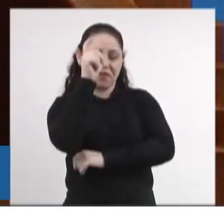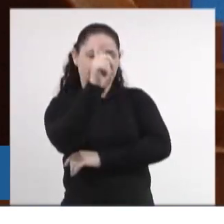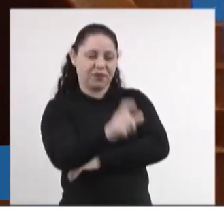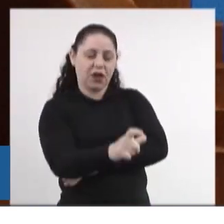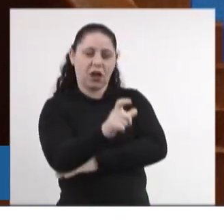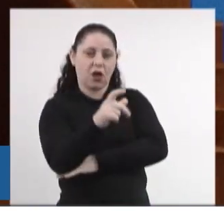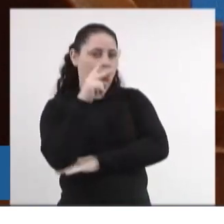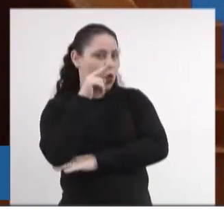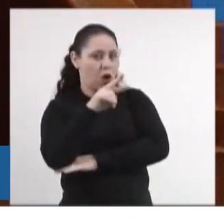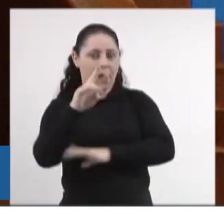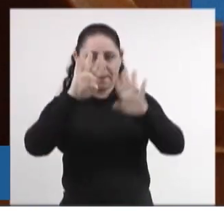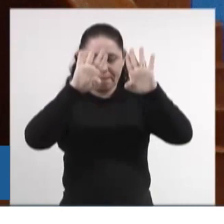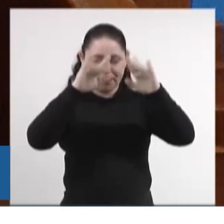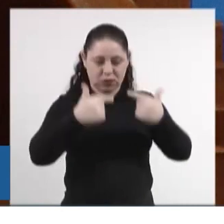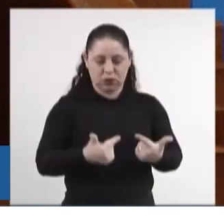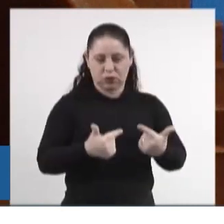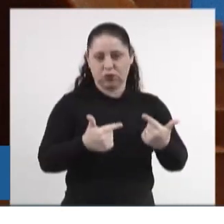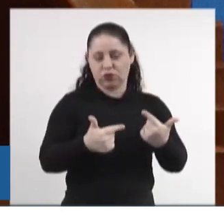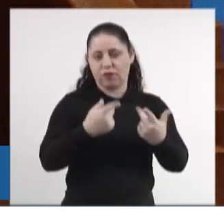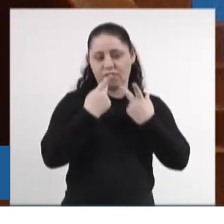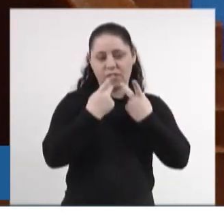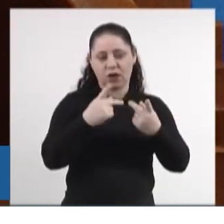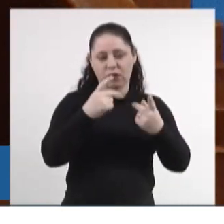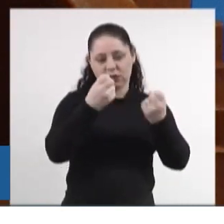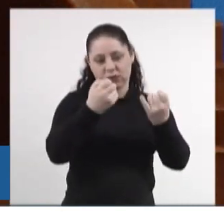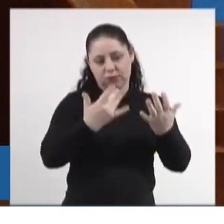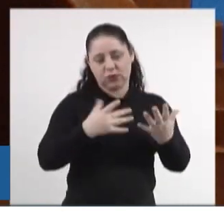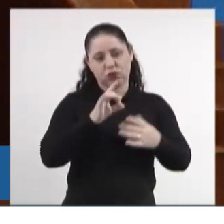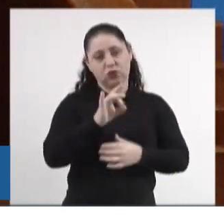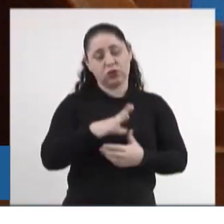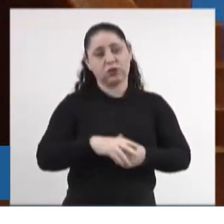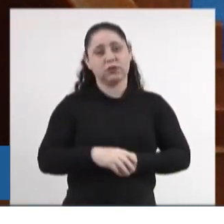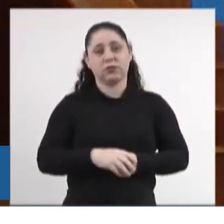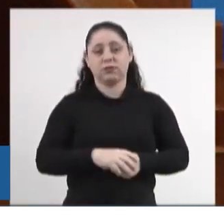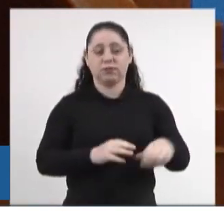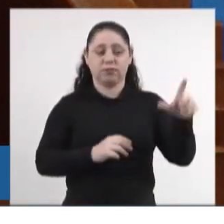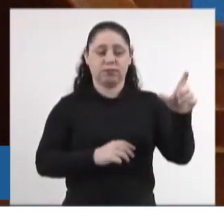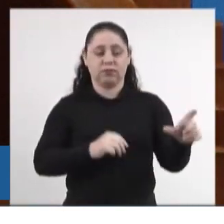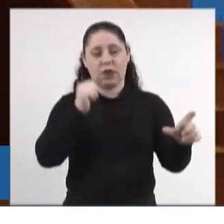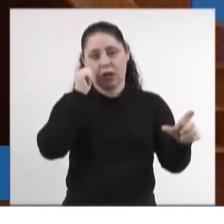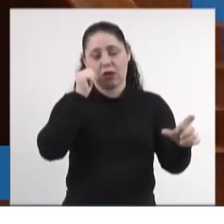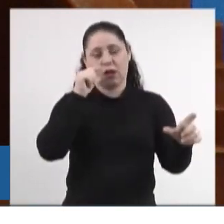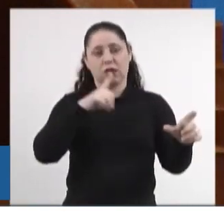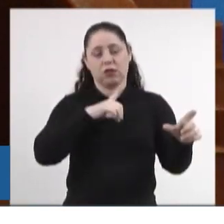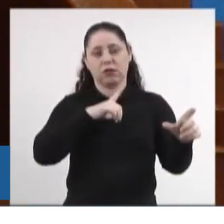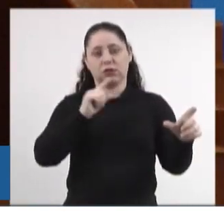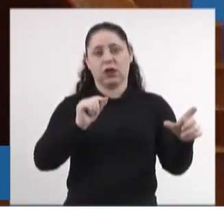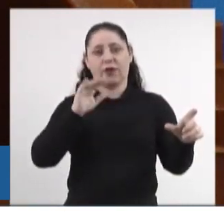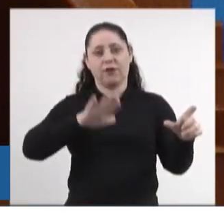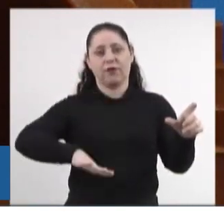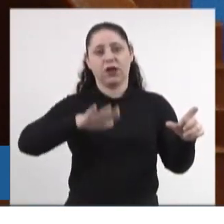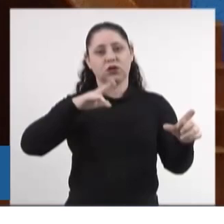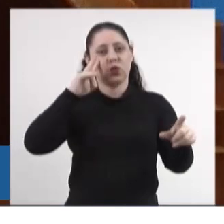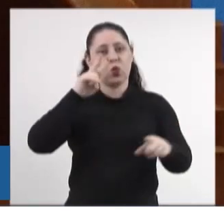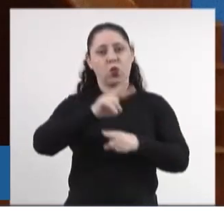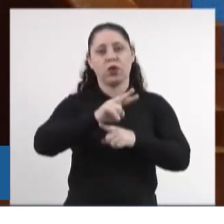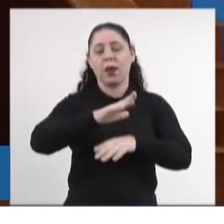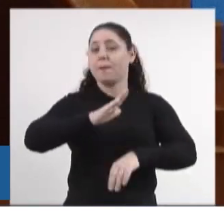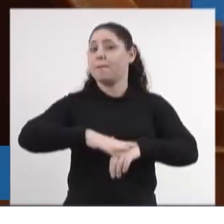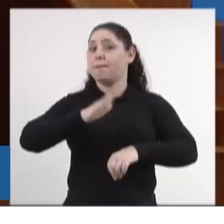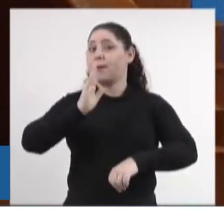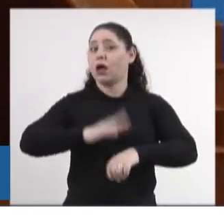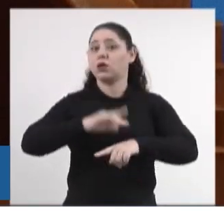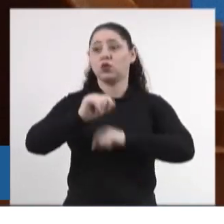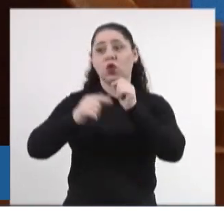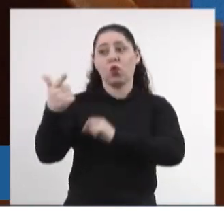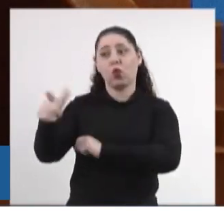do ponto de vista biológico. Né? Quando, na verdade, essas mulheres, elas muitas vezes se cuidam muito mais